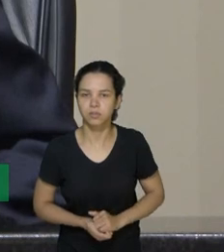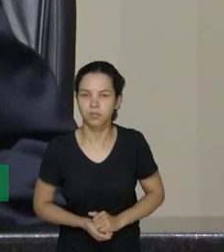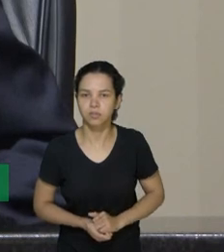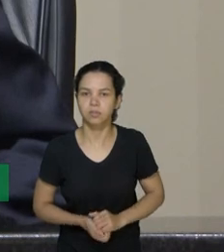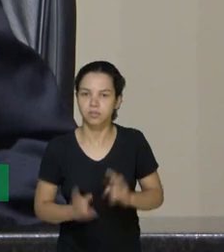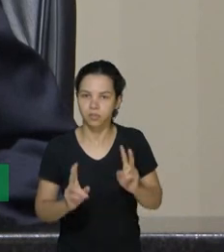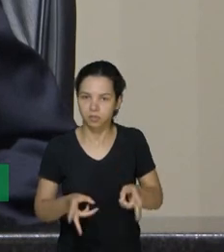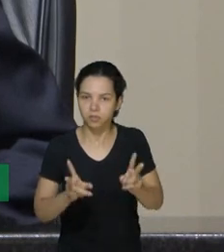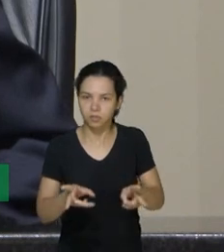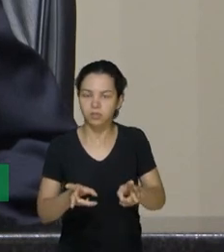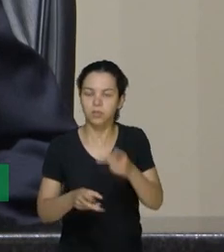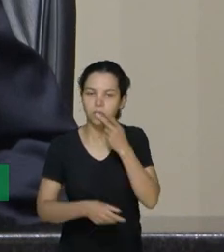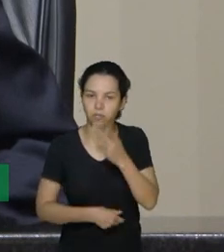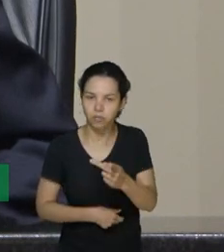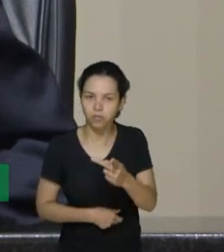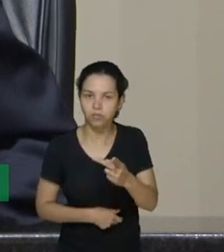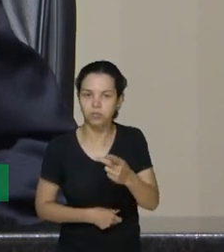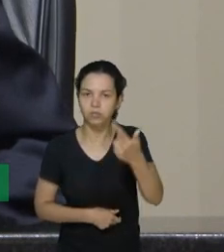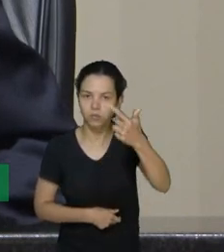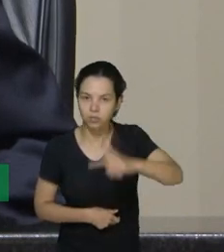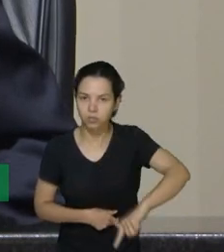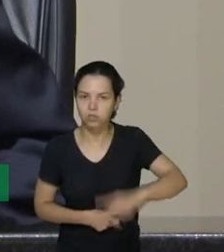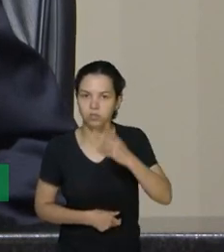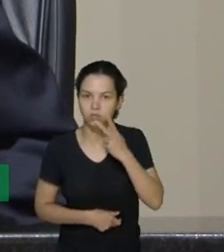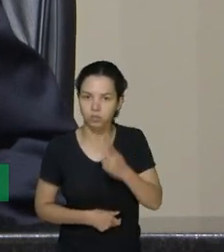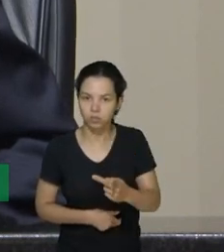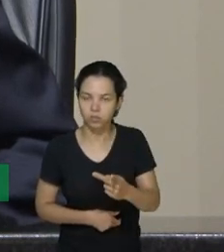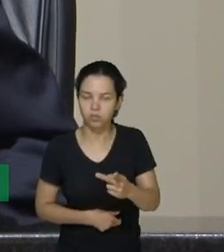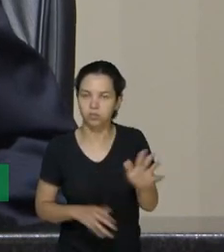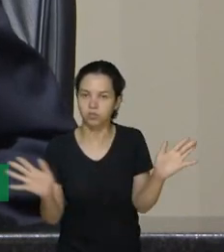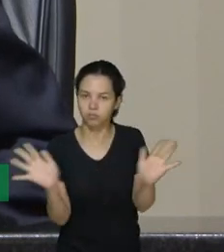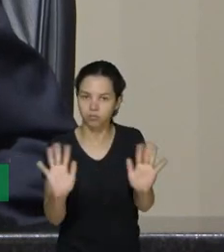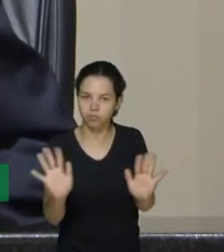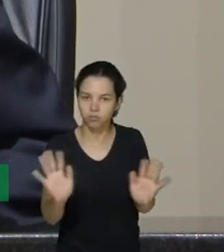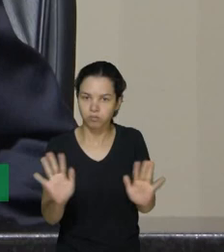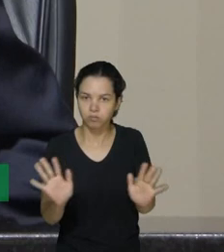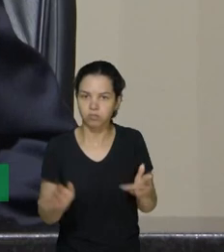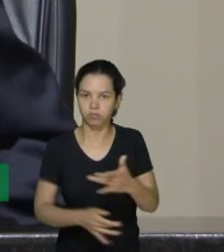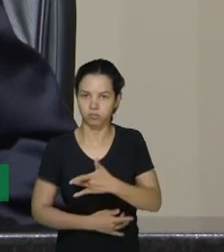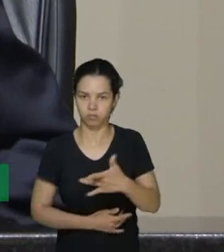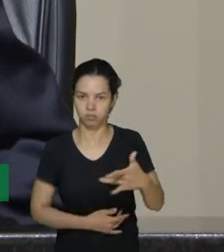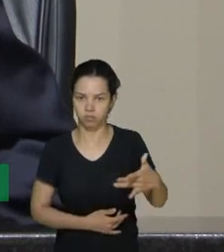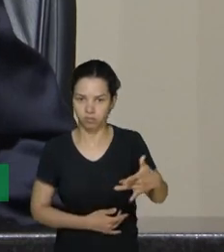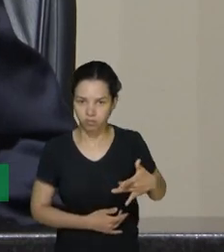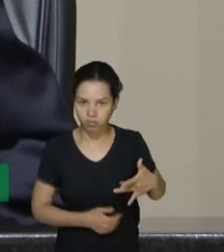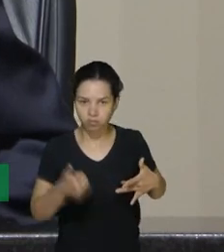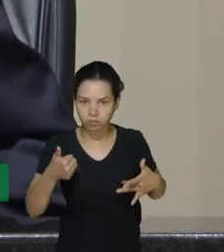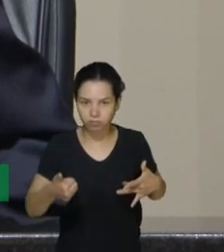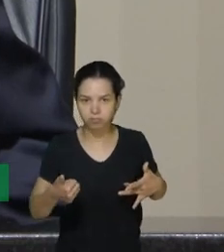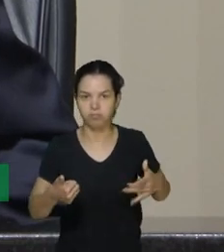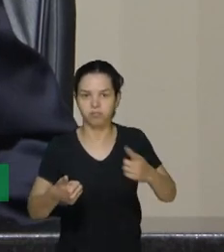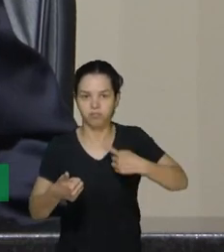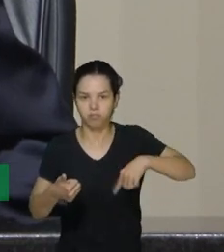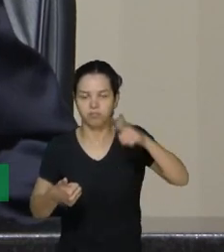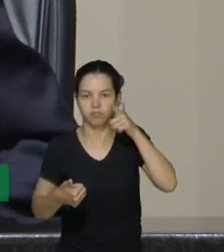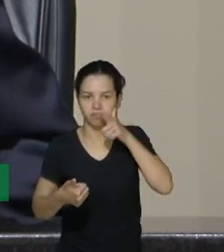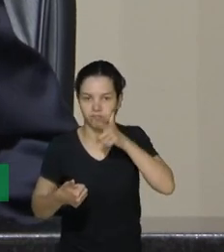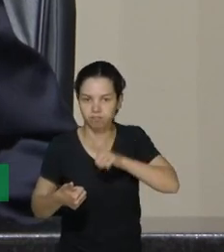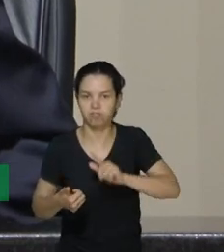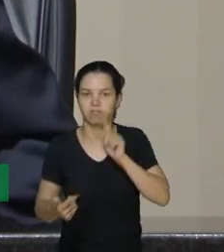Sempre disse e vou dizer ao me despedir: com saúde nós alcançamos os